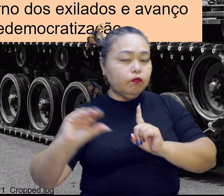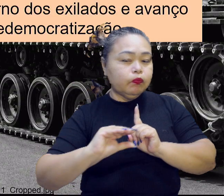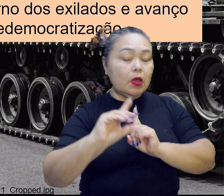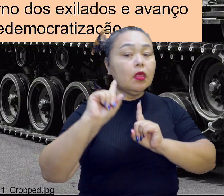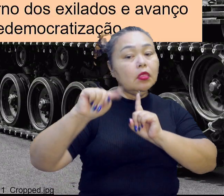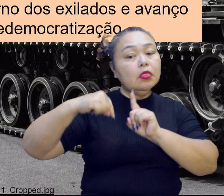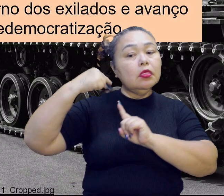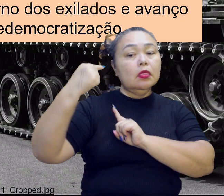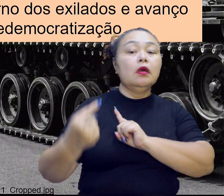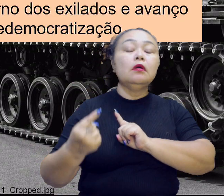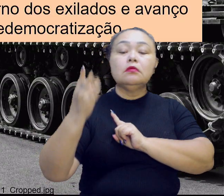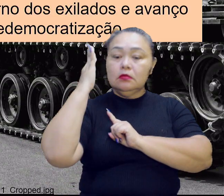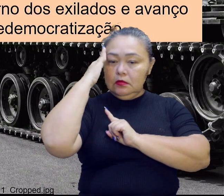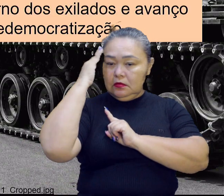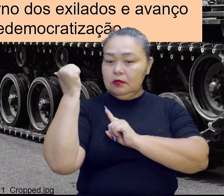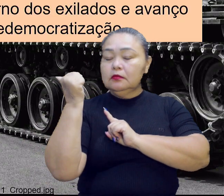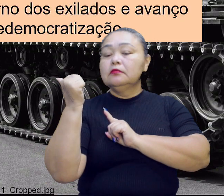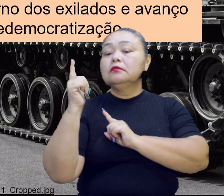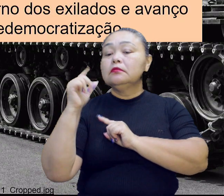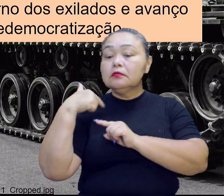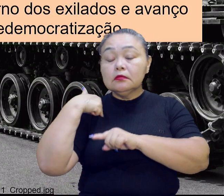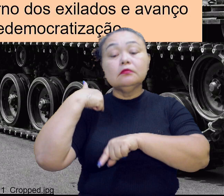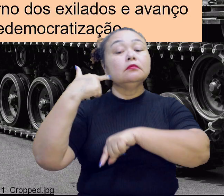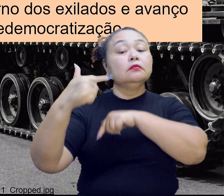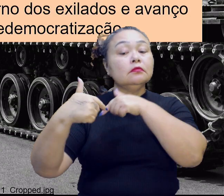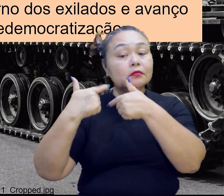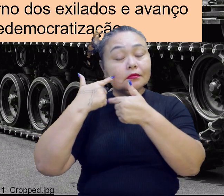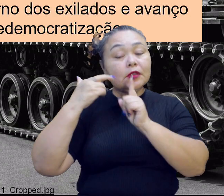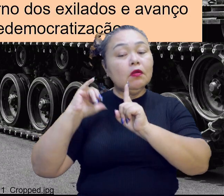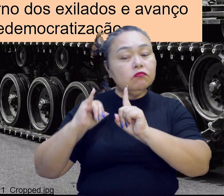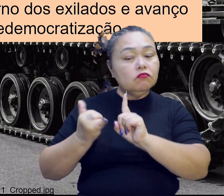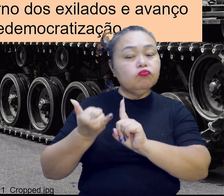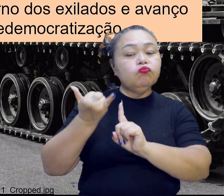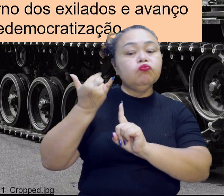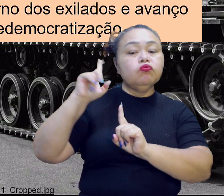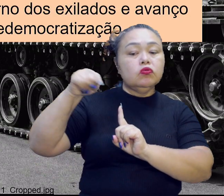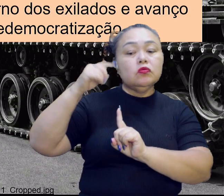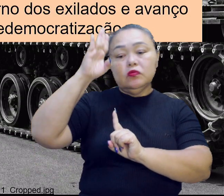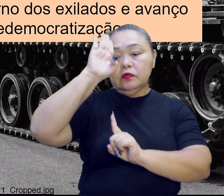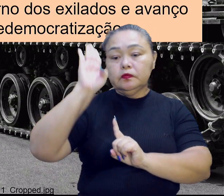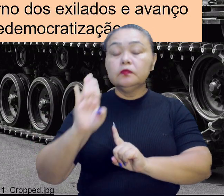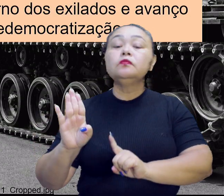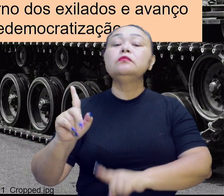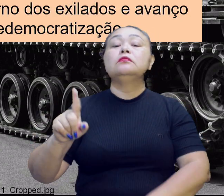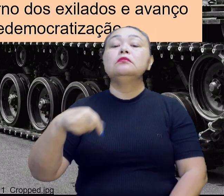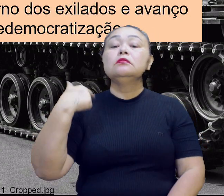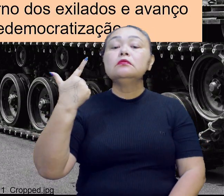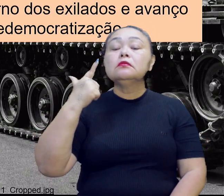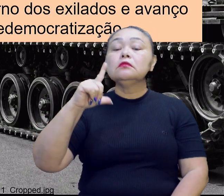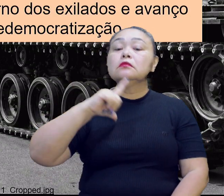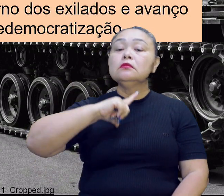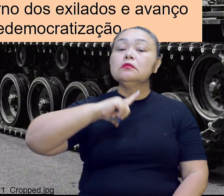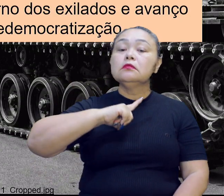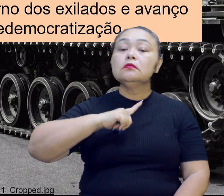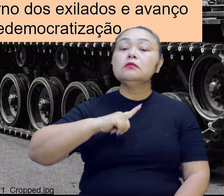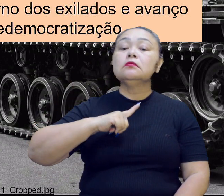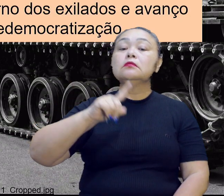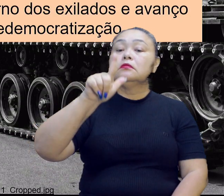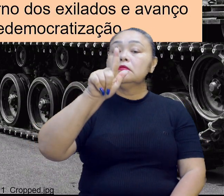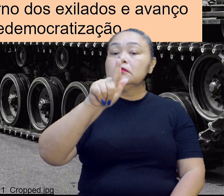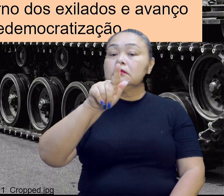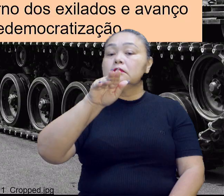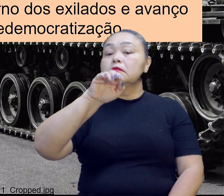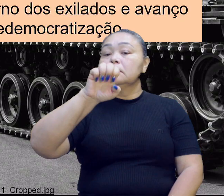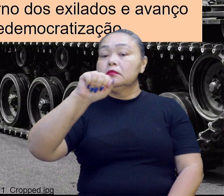só que depois nós vamos descobrir que isso aí vai trazer uma grande inflação futuramente para o Brasil. Nós vamos ter o